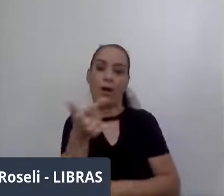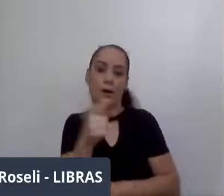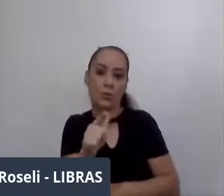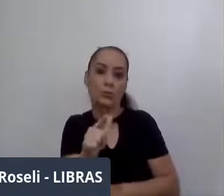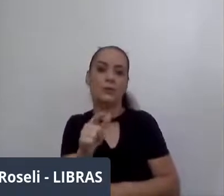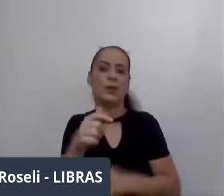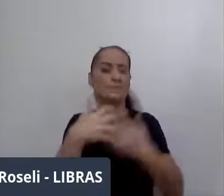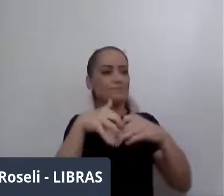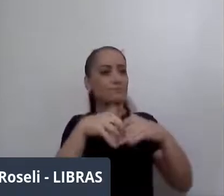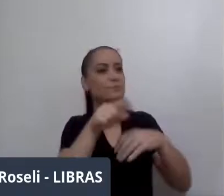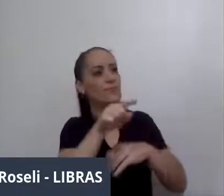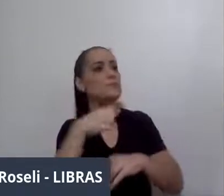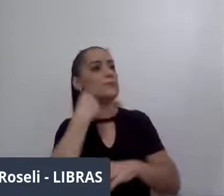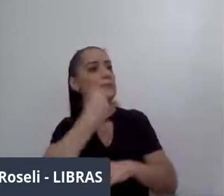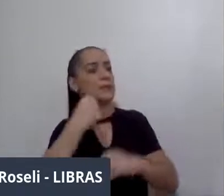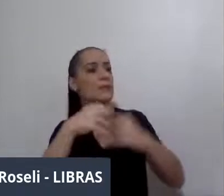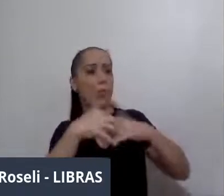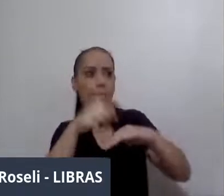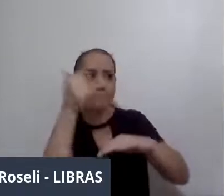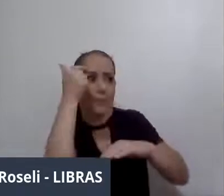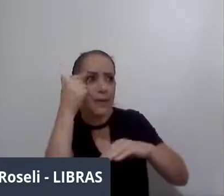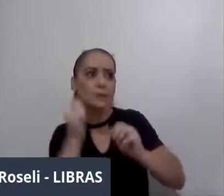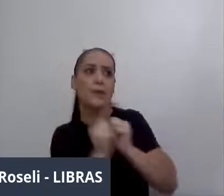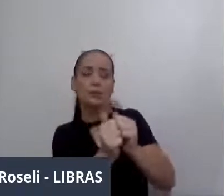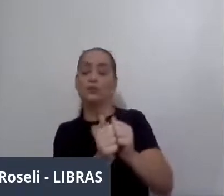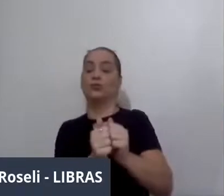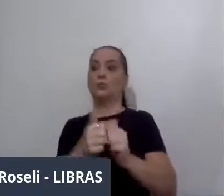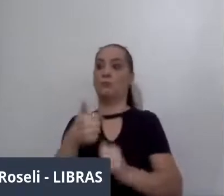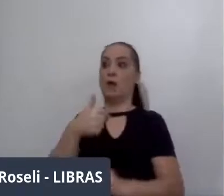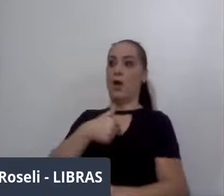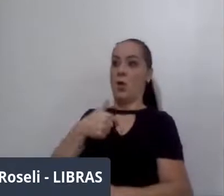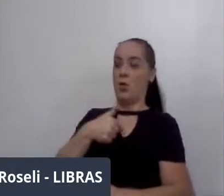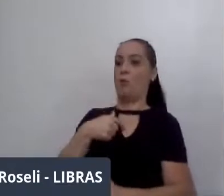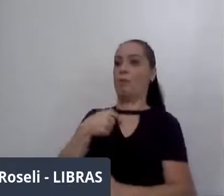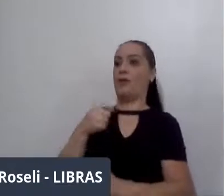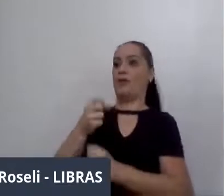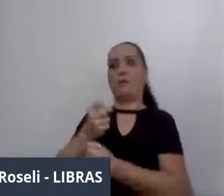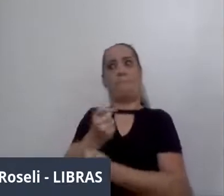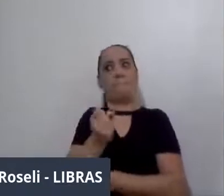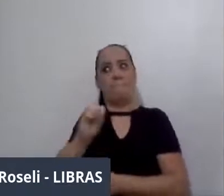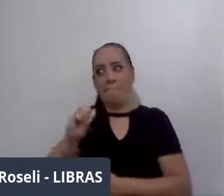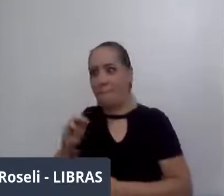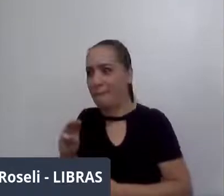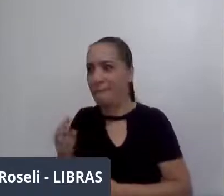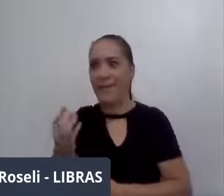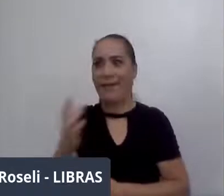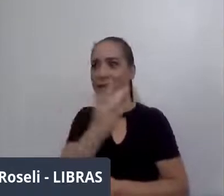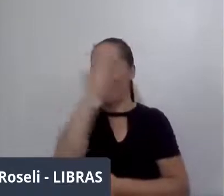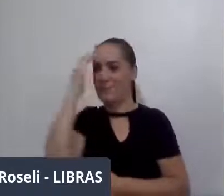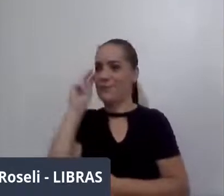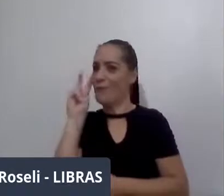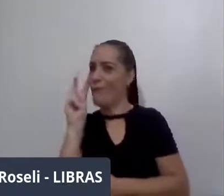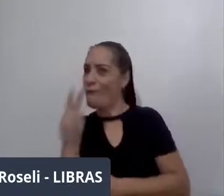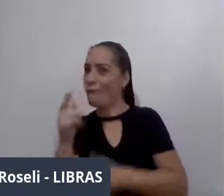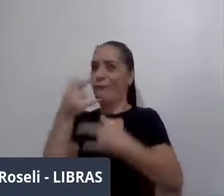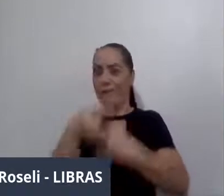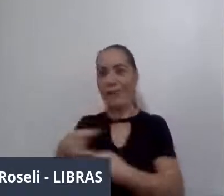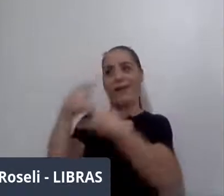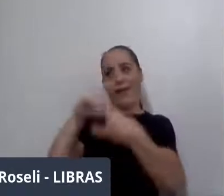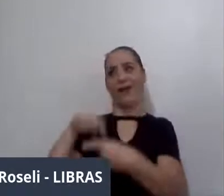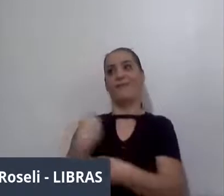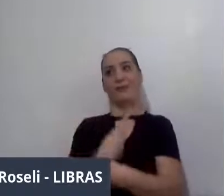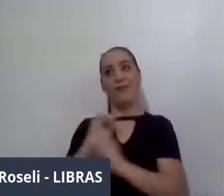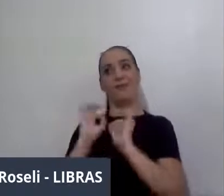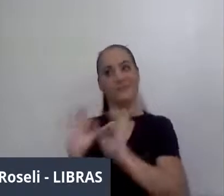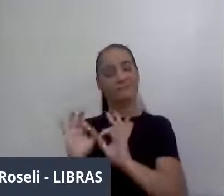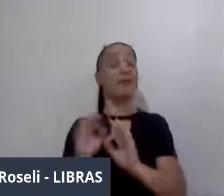fazer revalidação do diploma, tem alguns documentos... comigo e com algumas milhares de pessoas que vão acabar vendo essa nossa live, viu? Vamos lá. Ai,